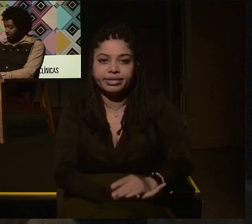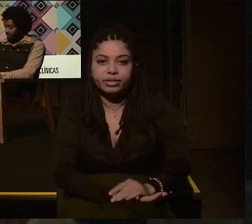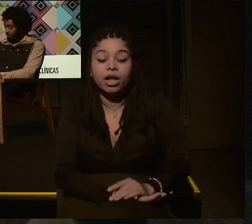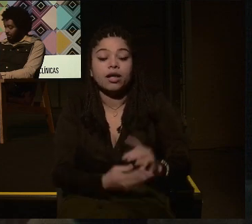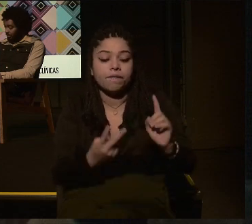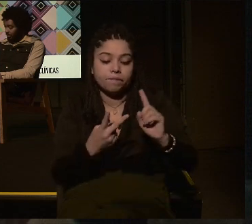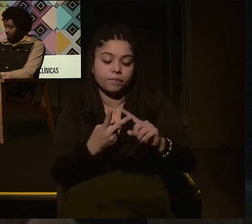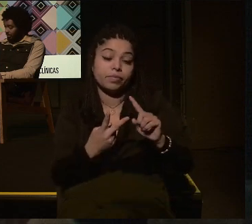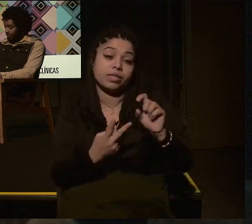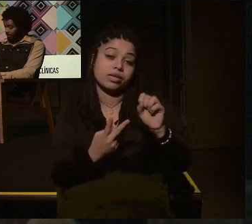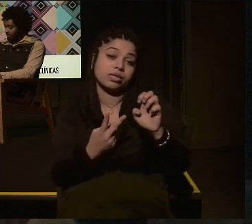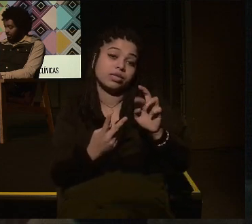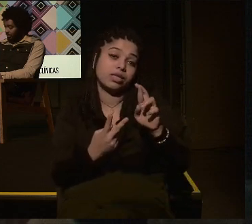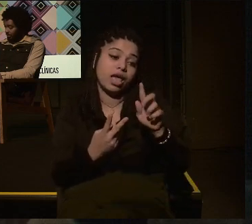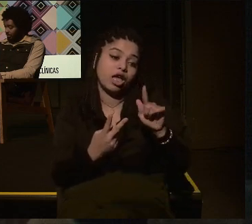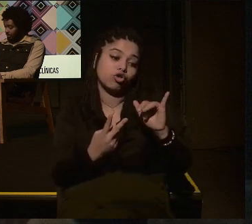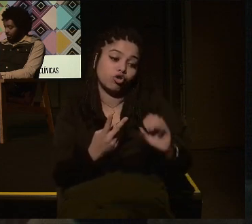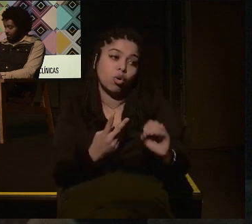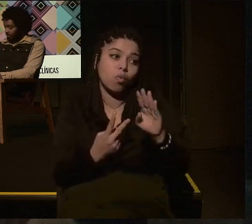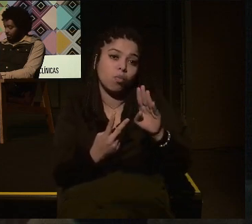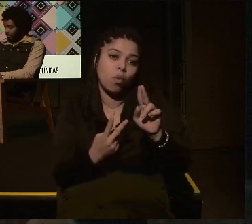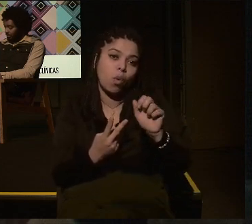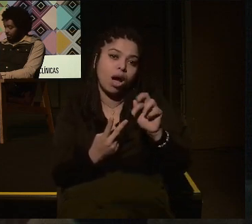Sérgio Buarque de Holanda, isso está